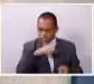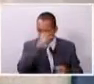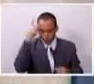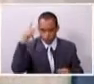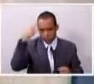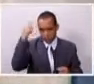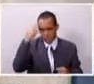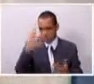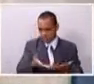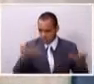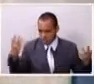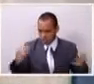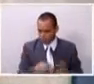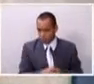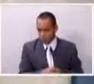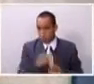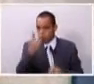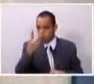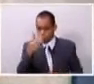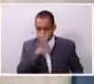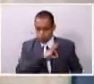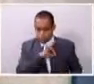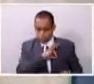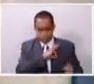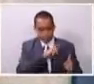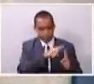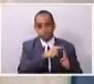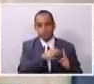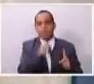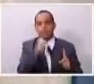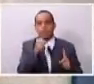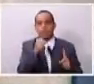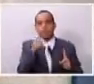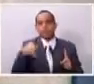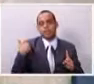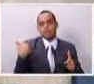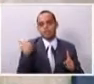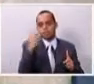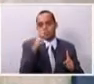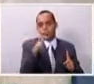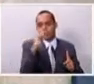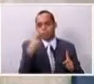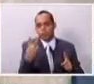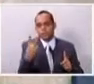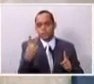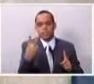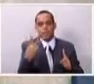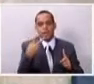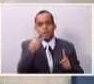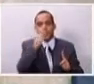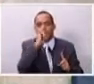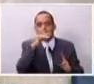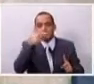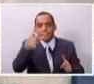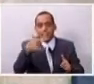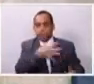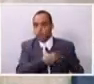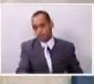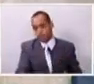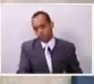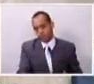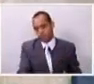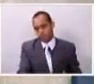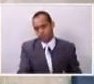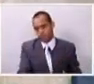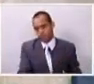pensam dessa maneira. Um dos GCMs tem 52 anos de idade, pai de 7 filhos, vereador,